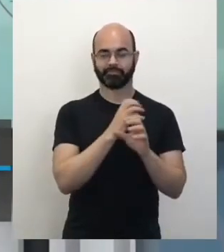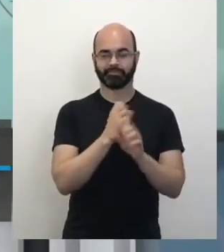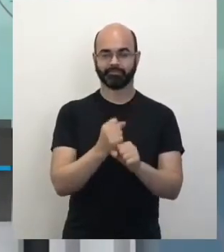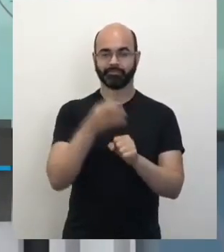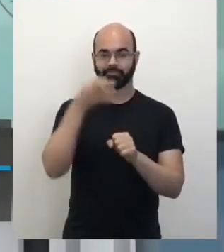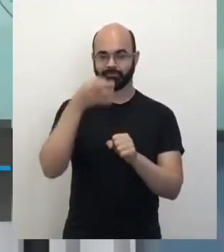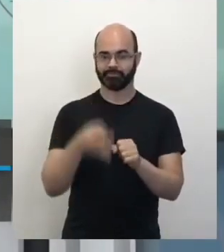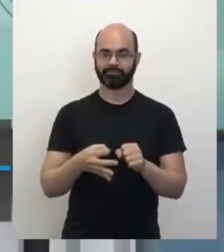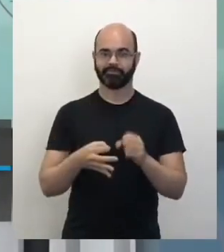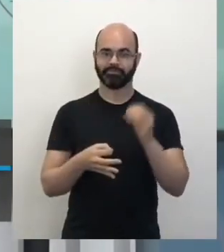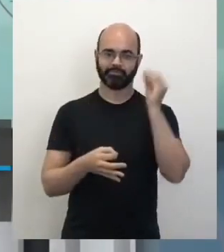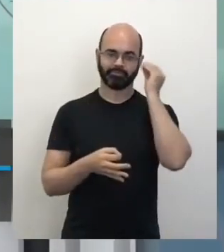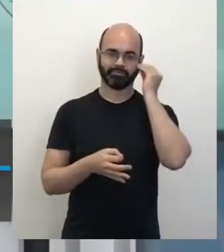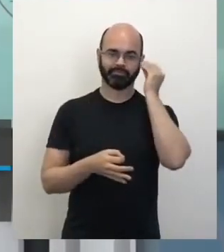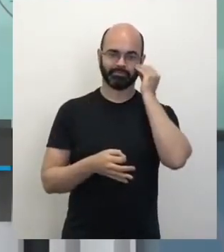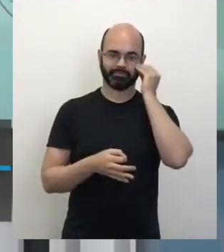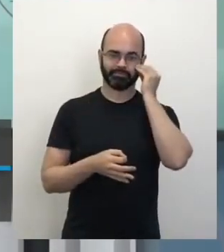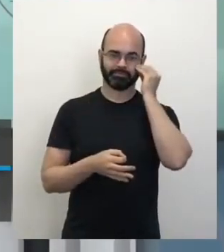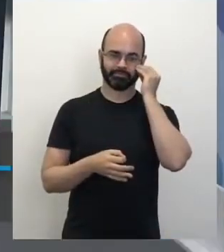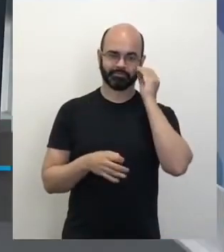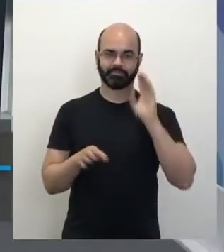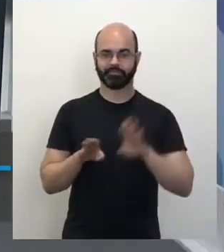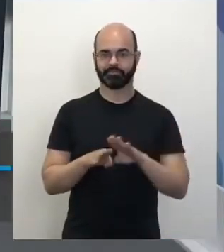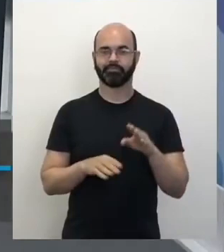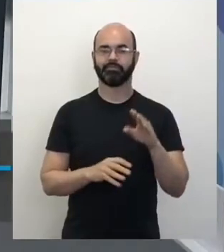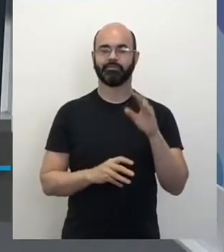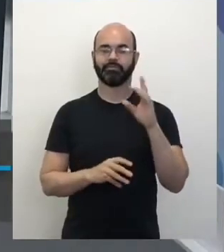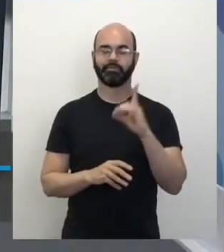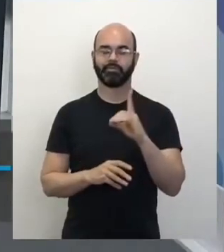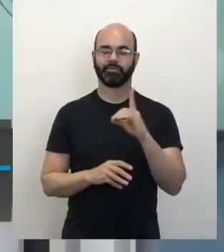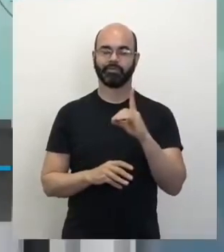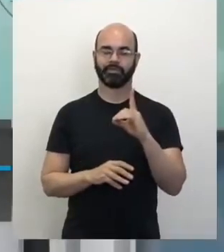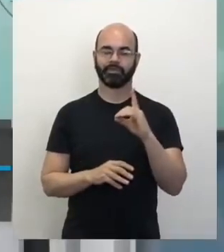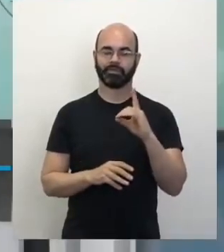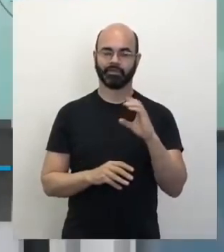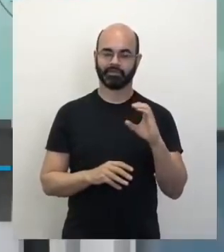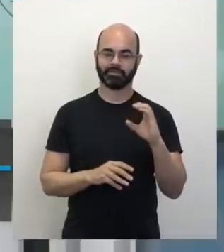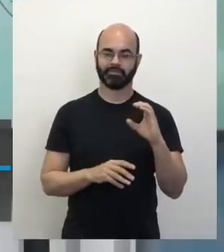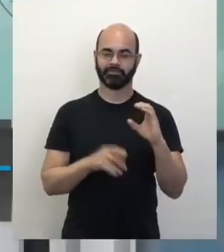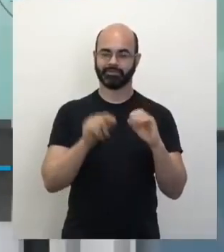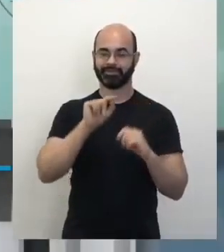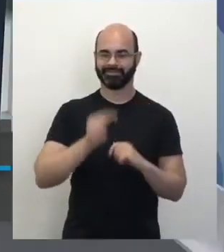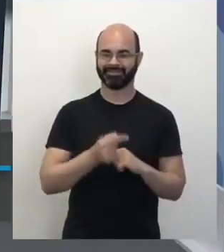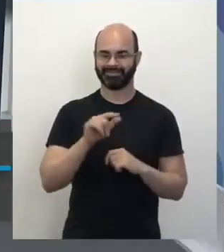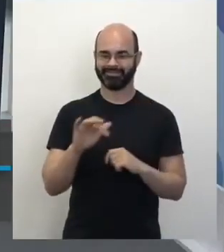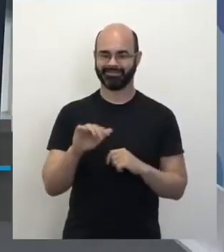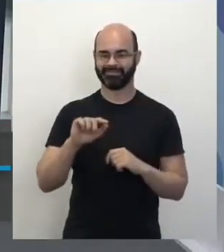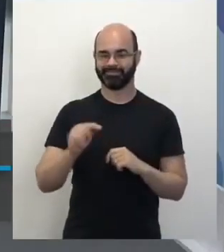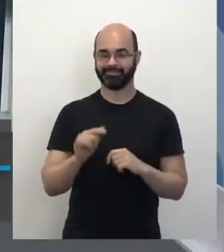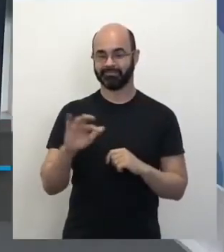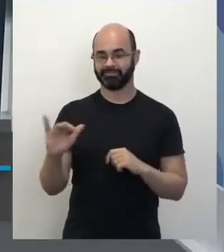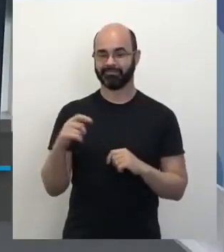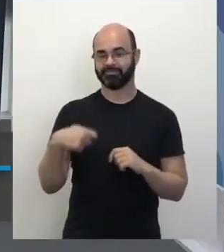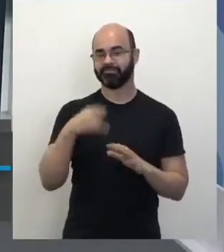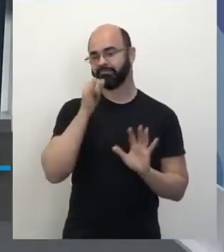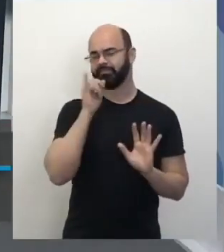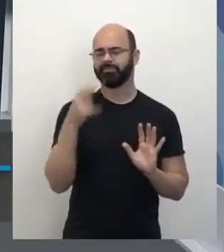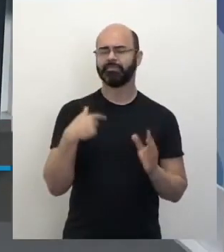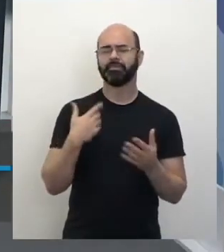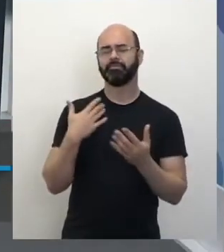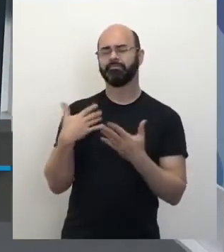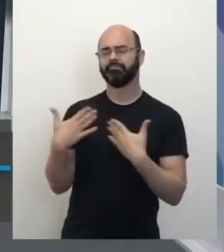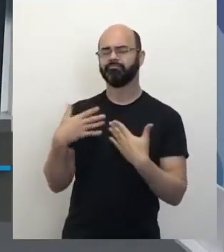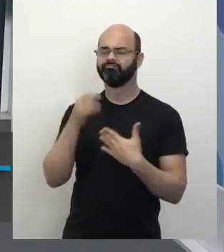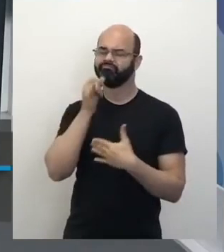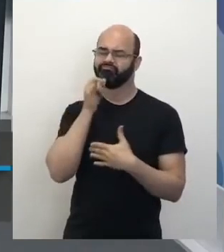operação correta, inclusive com casas decimais, se for o caso. Mas pensando numa conversa informal. Vamos lá. Quando